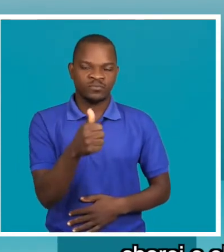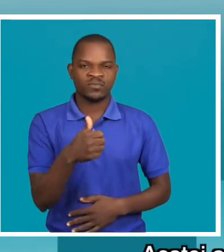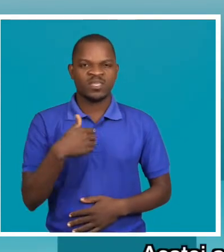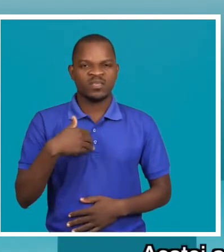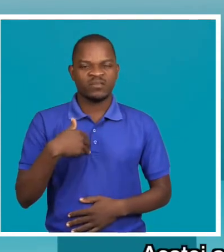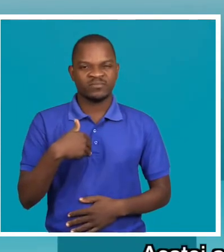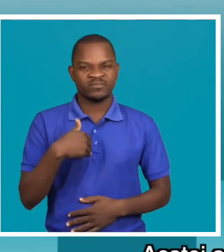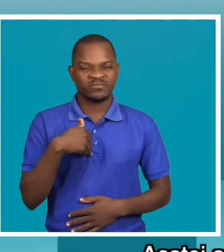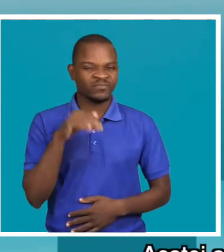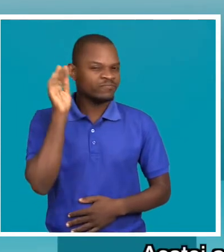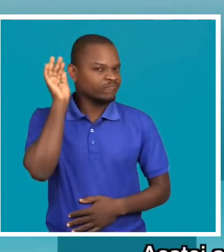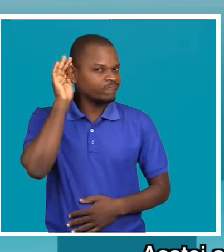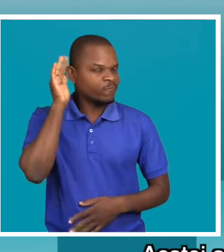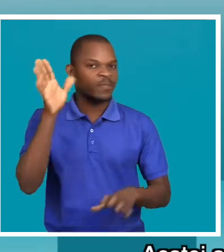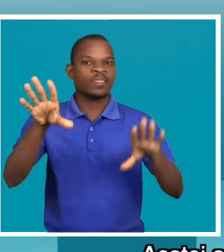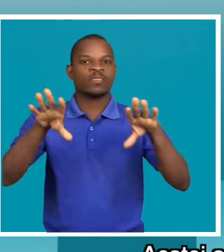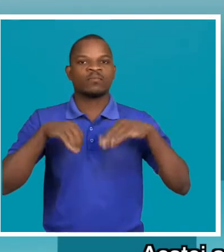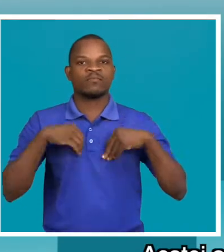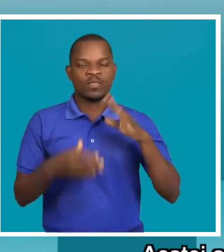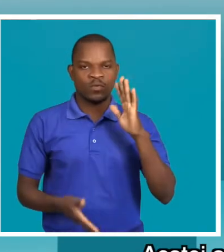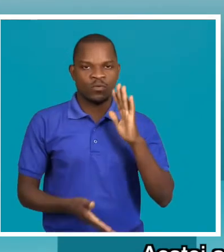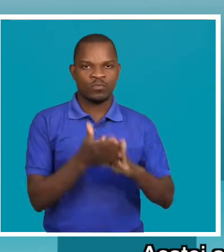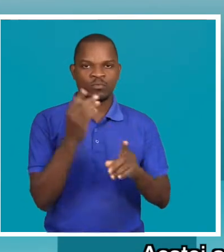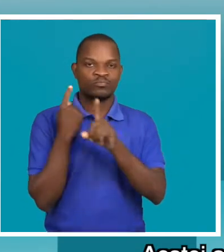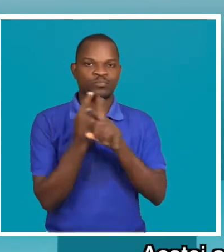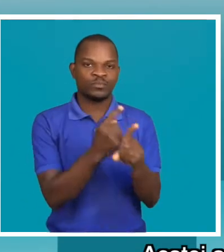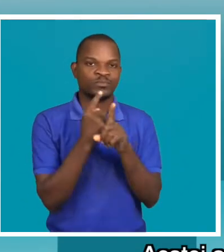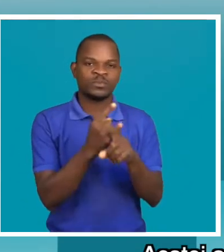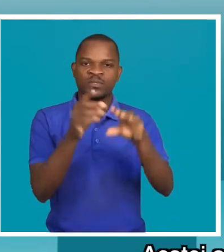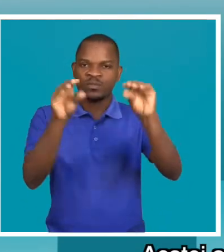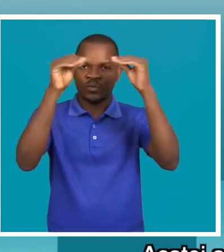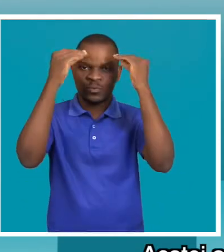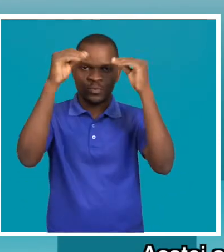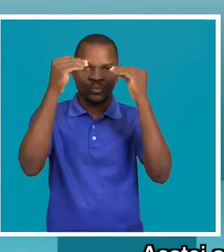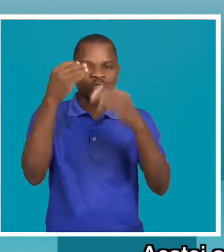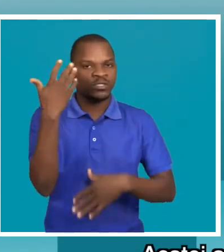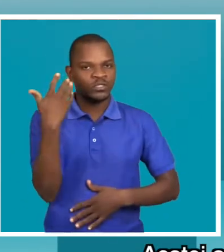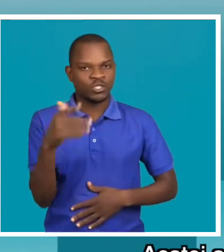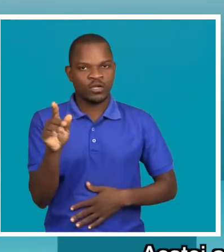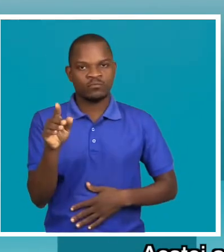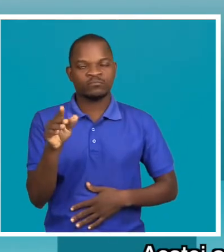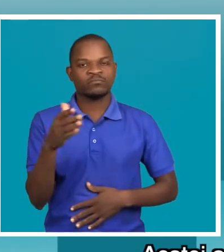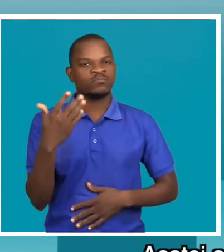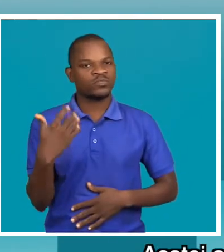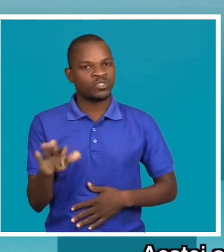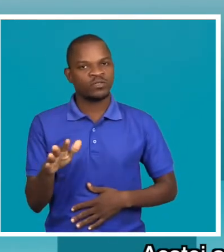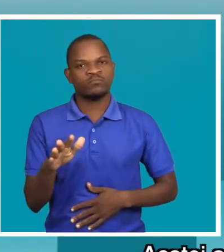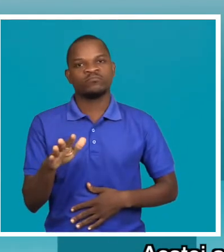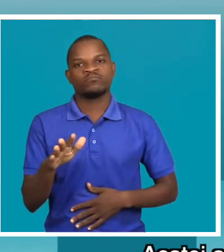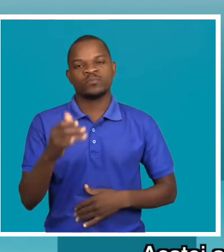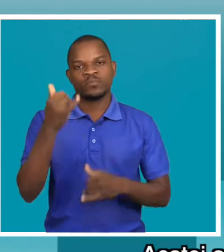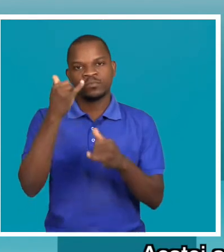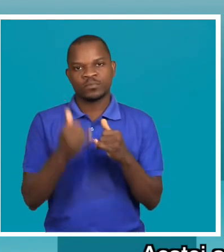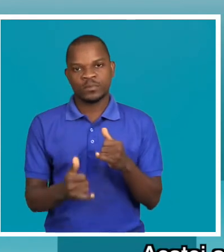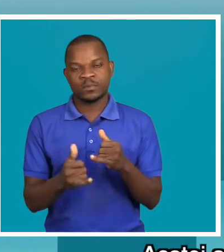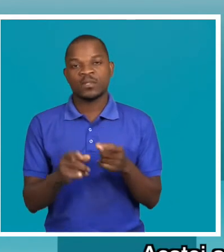De fato, eu acabei essa proposta, fui fazer e graduei mesmo com sucesso.